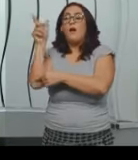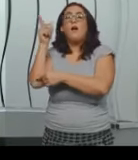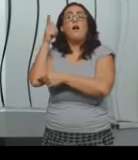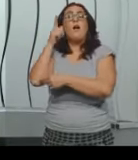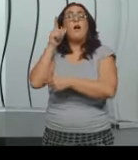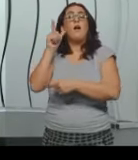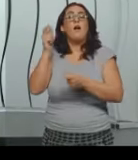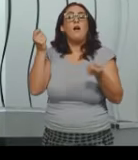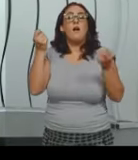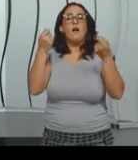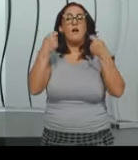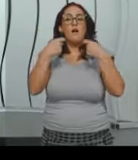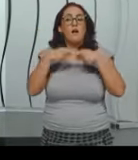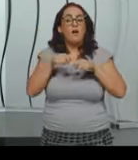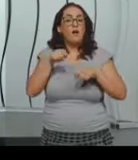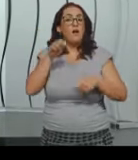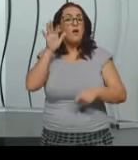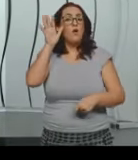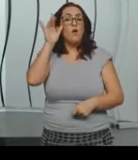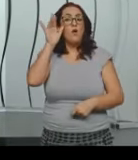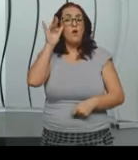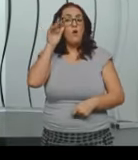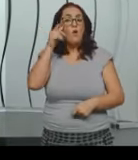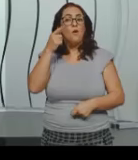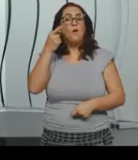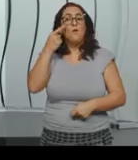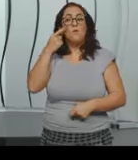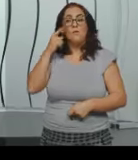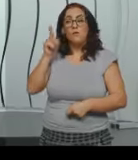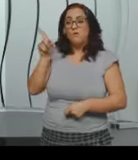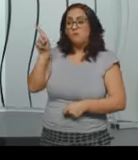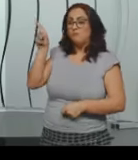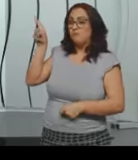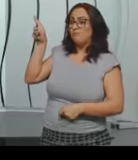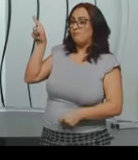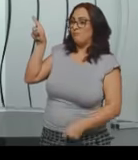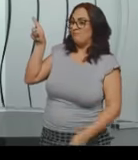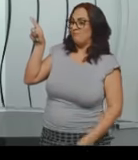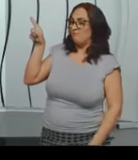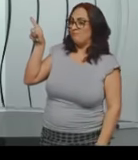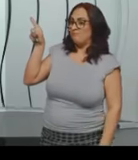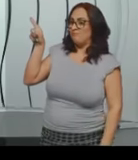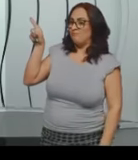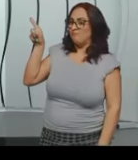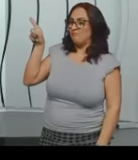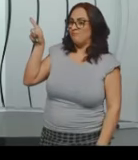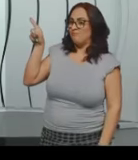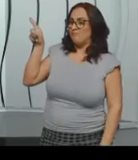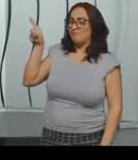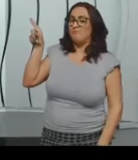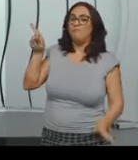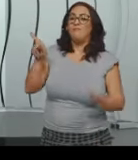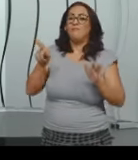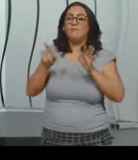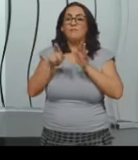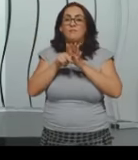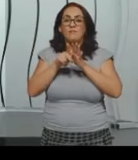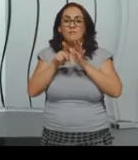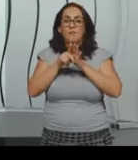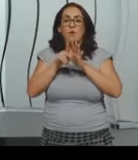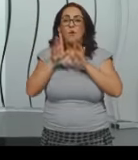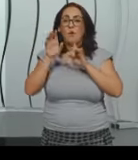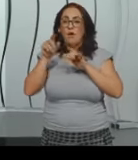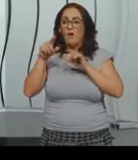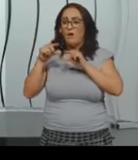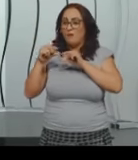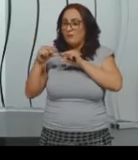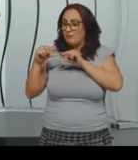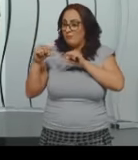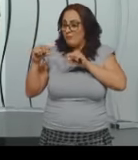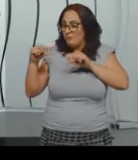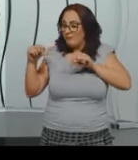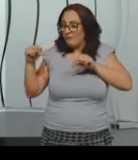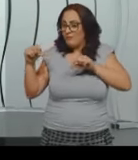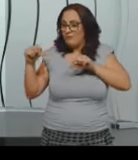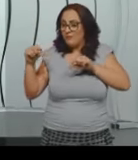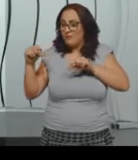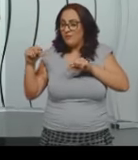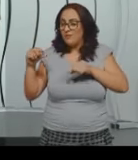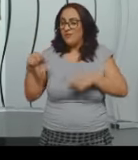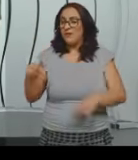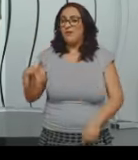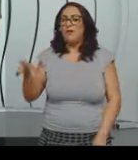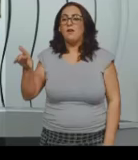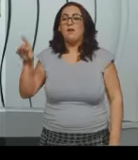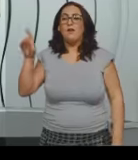olha, voltando no exercício aqui, na figura, esse caule aqui, ó, que ele vai ser o tombadinho. E a última,